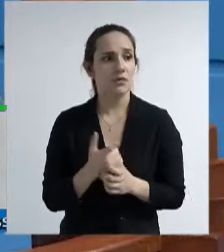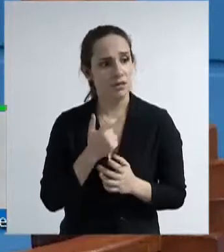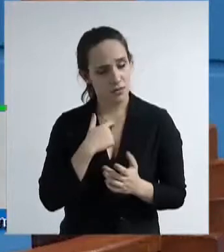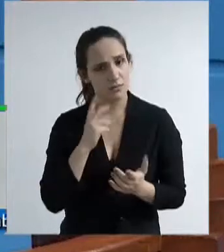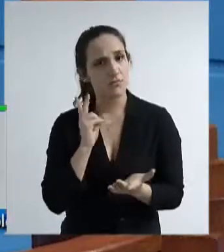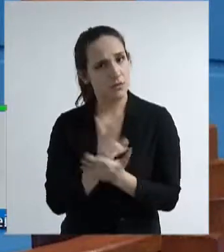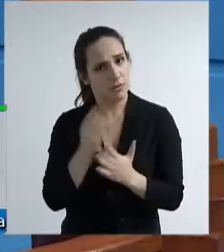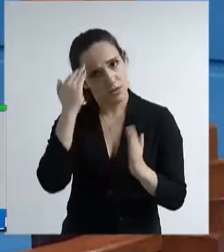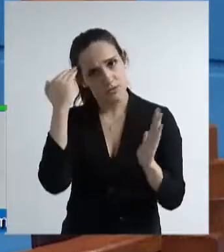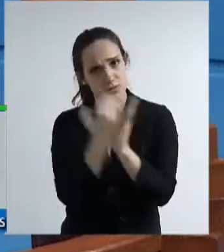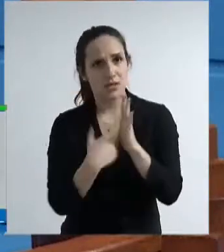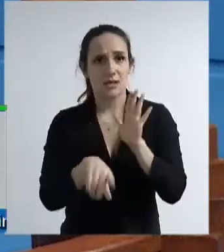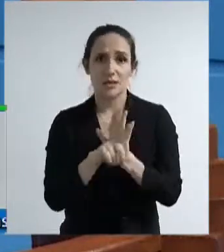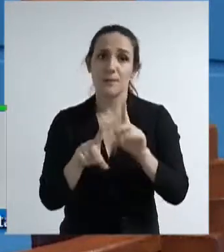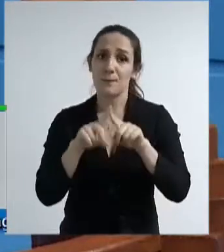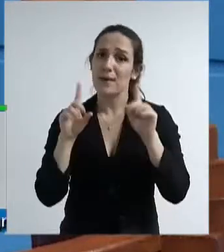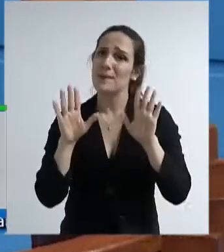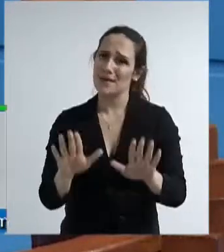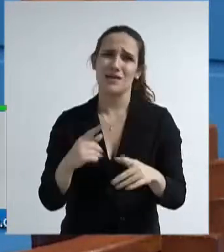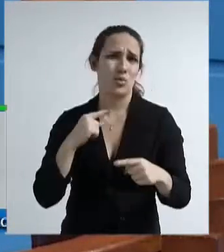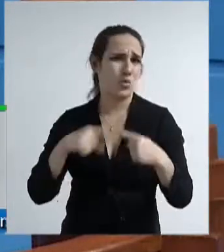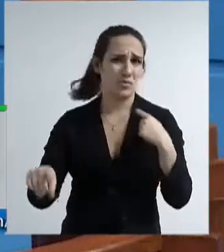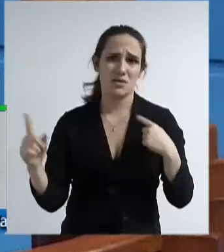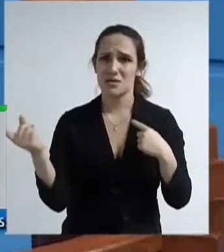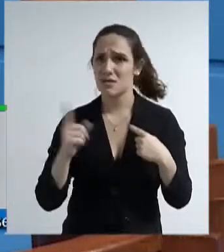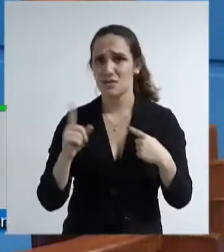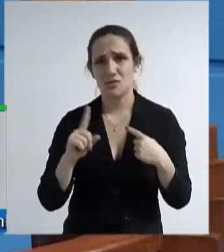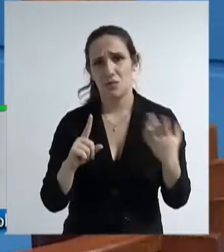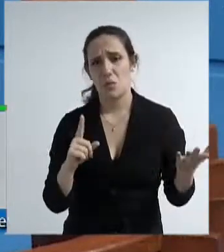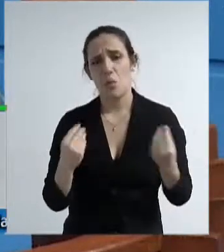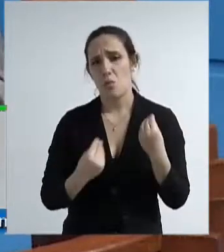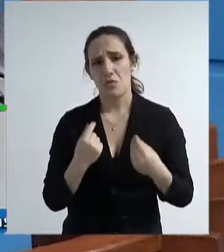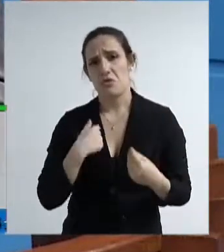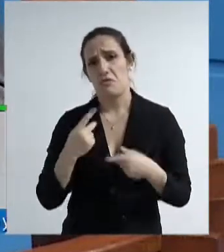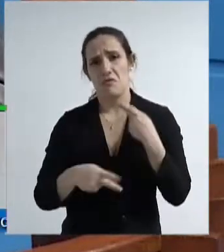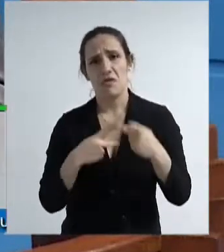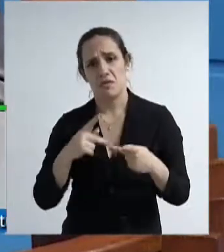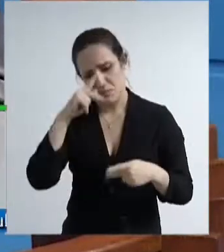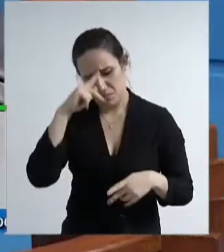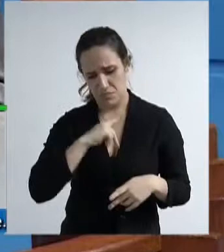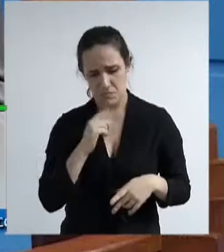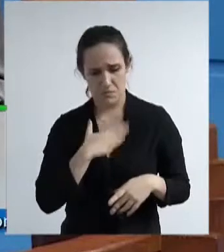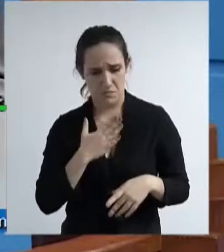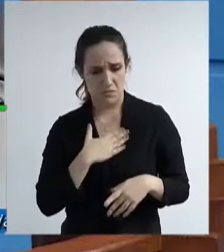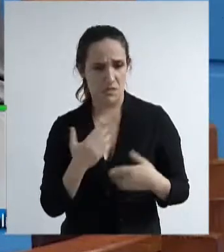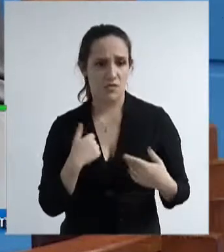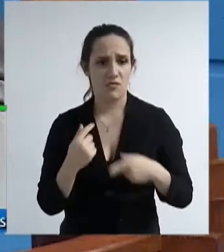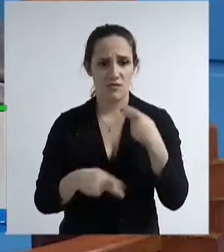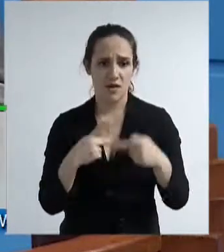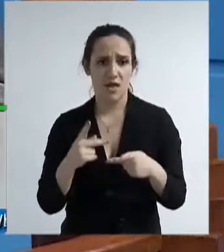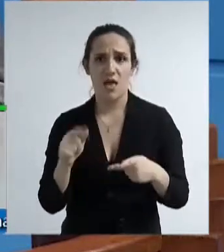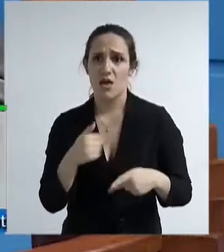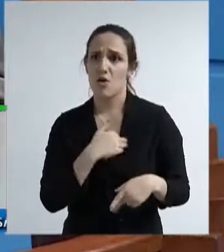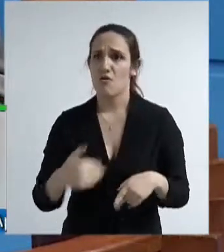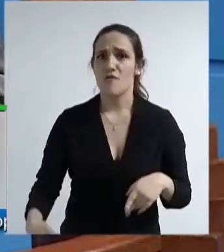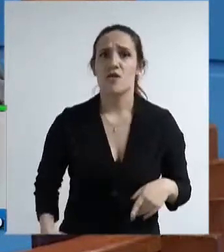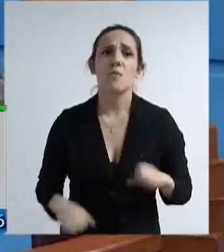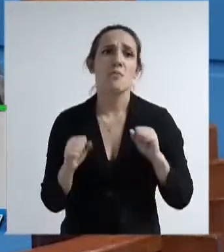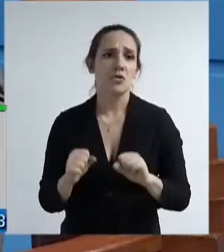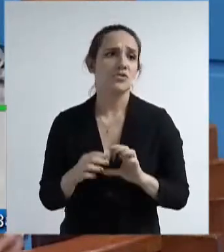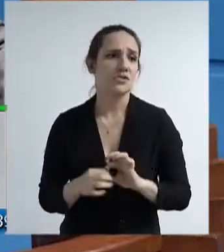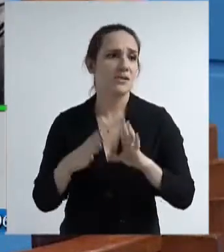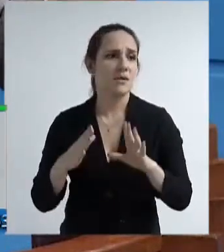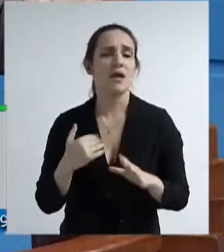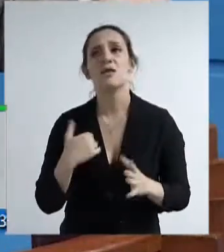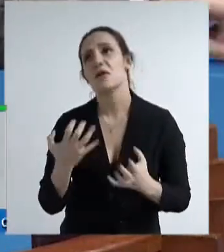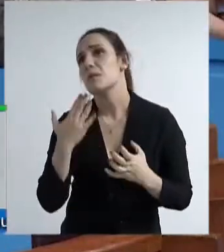lei. Mas seria incoerente e utópico, da minha parte, solicitar ao poder público que